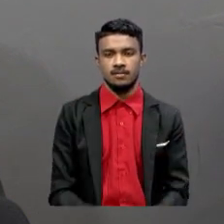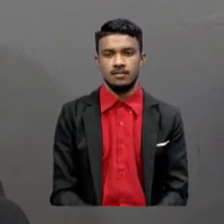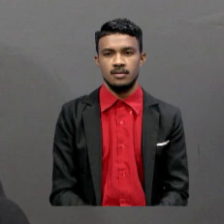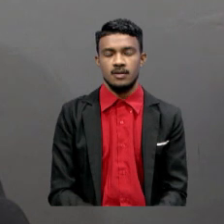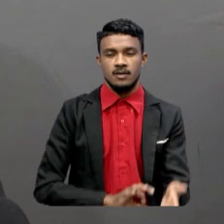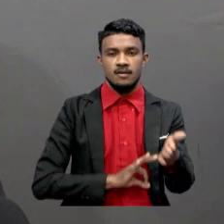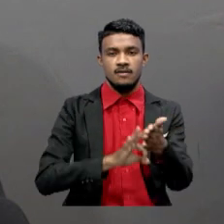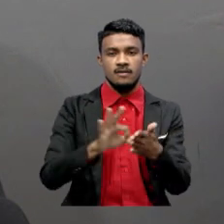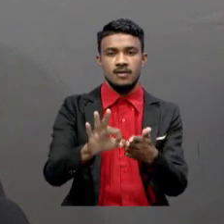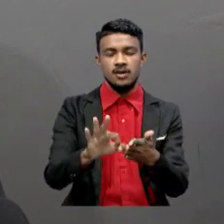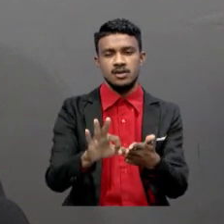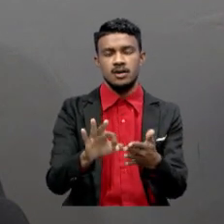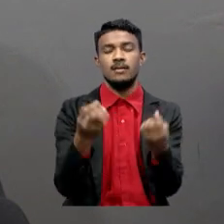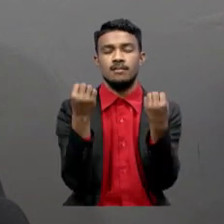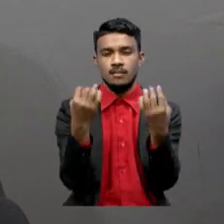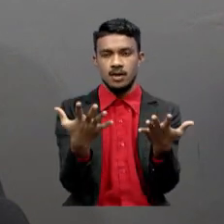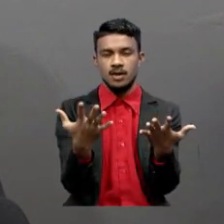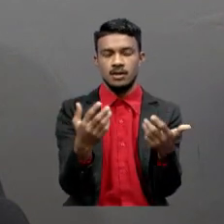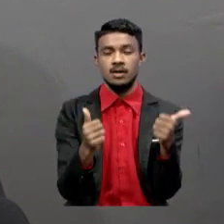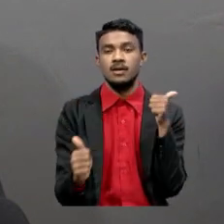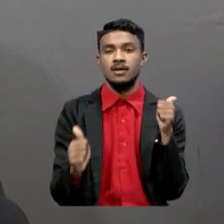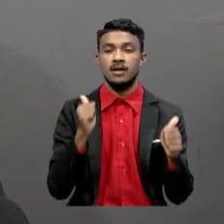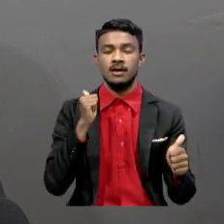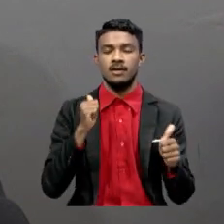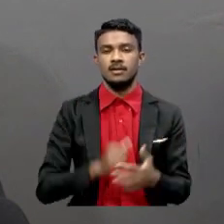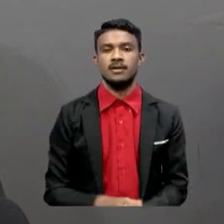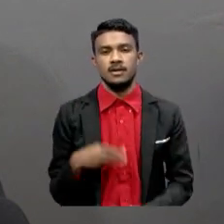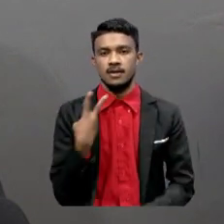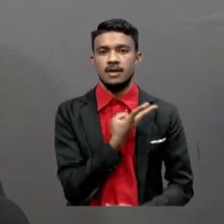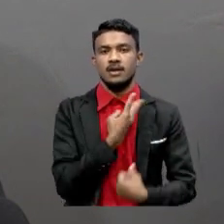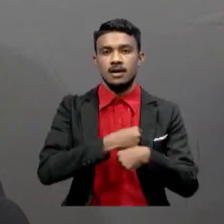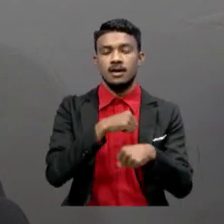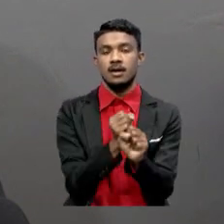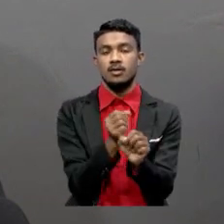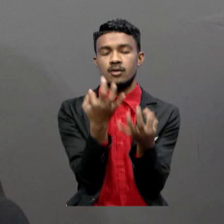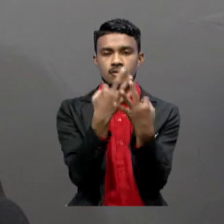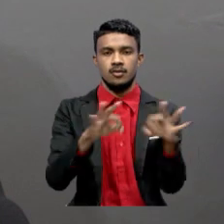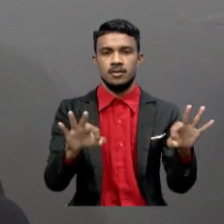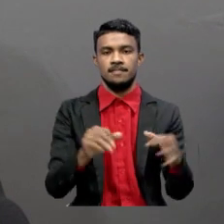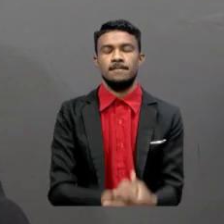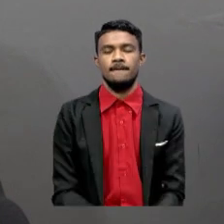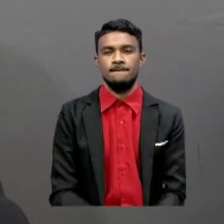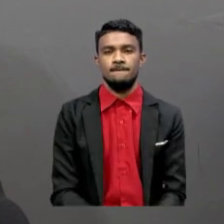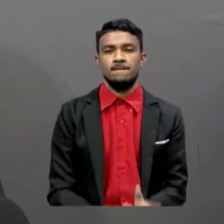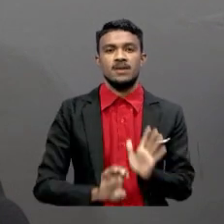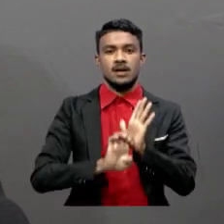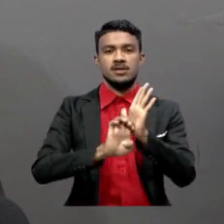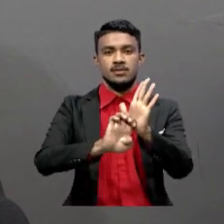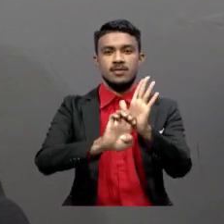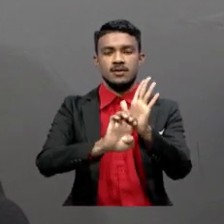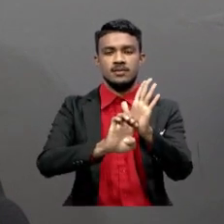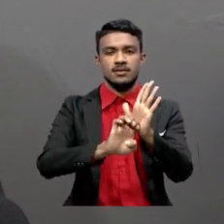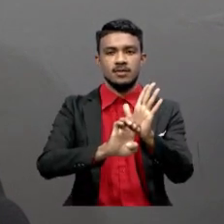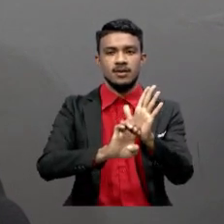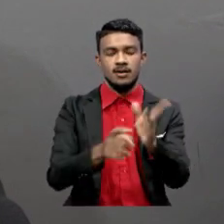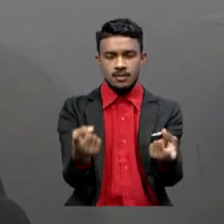fase, etapas do bukida, que ita halau tema. Por exemplo, Molok